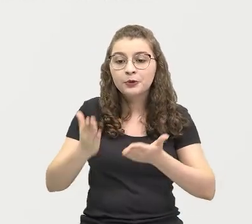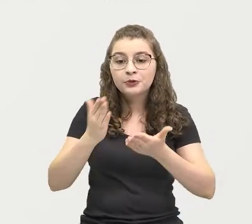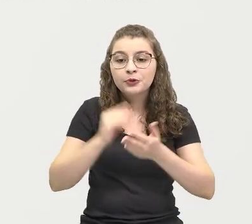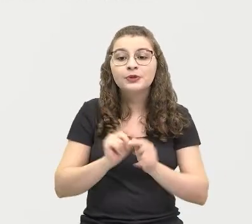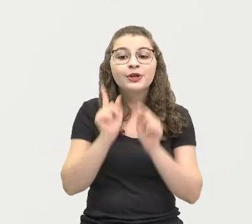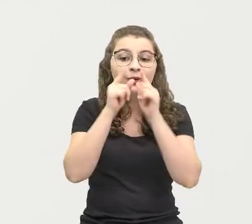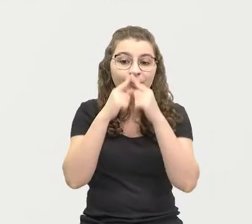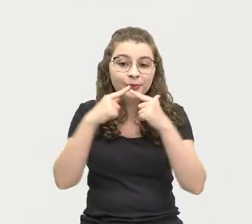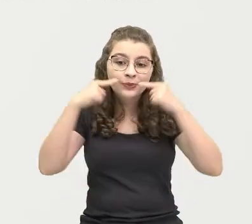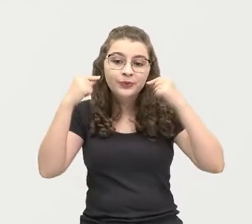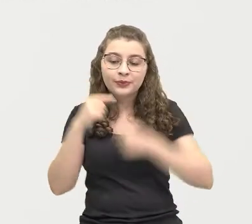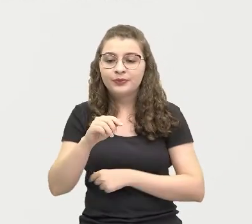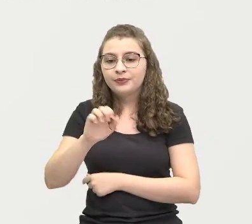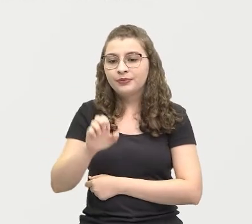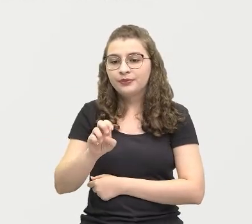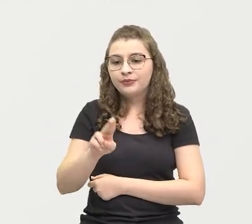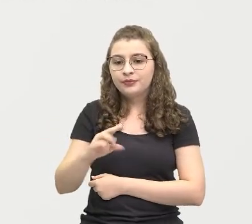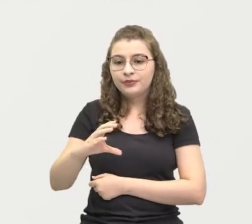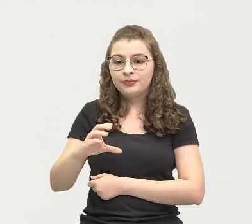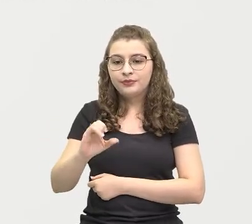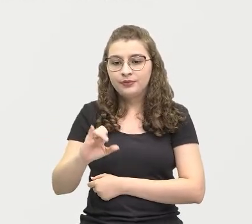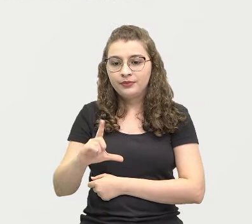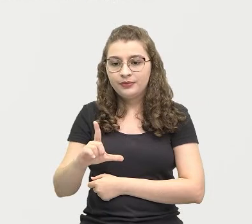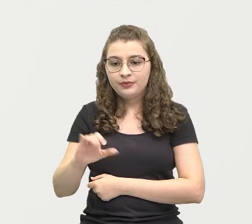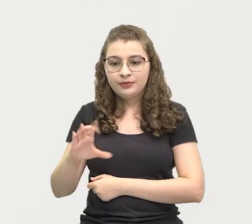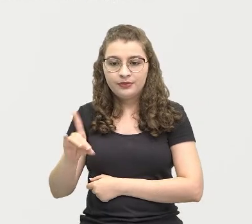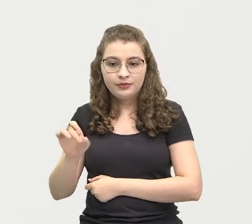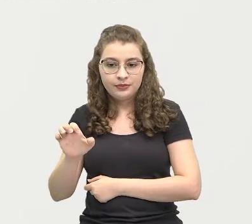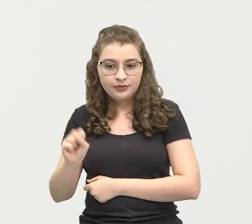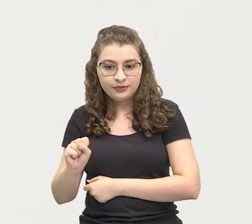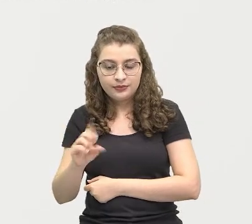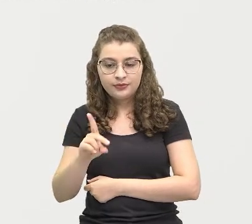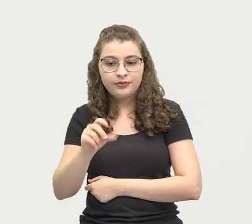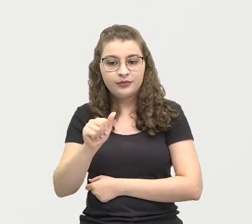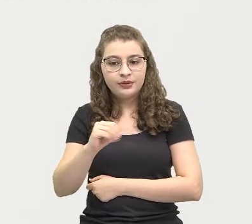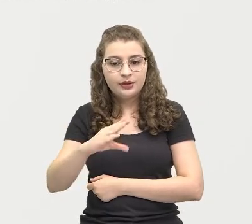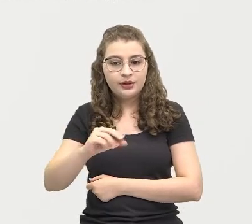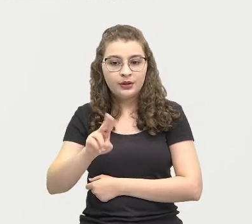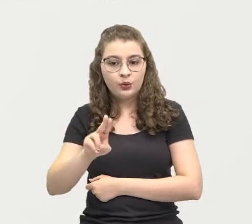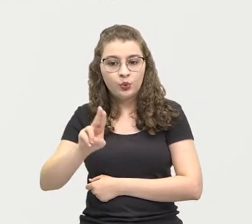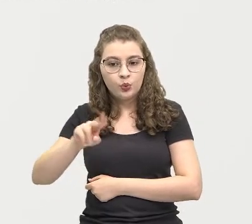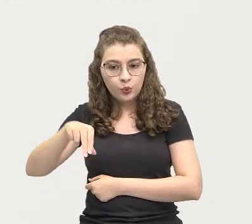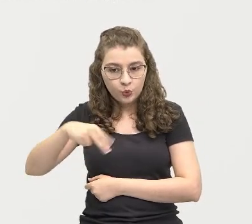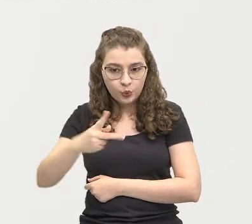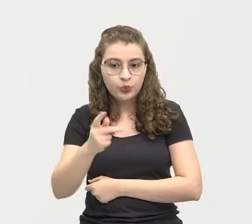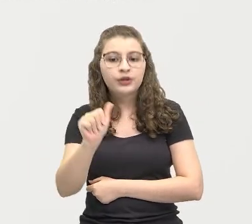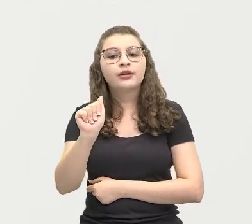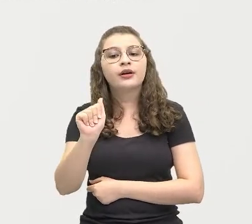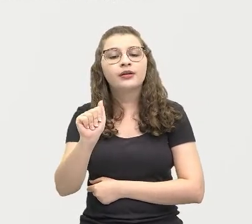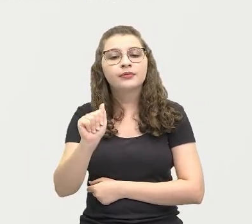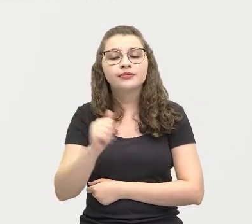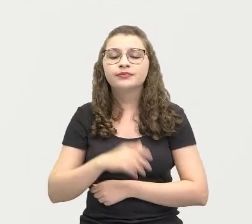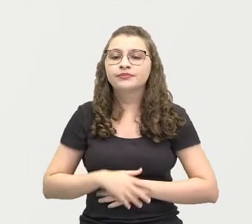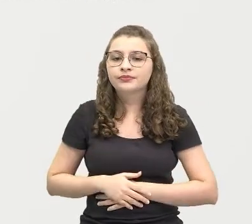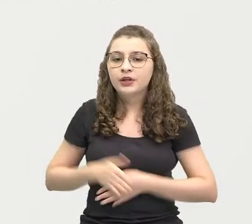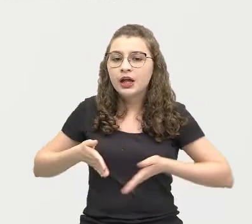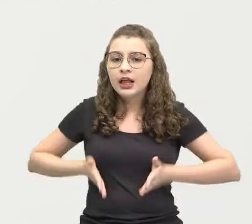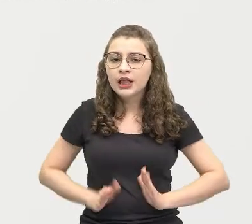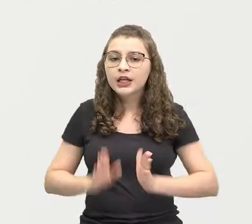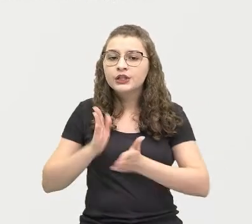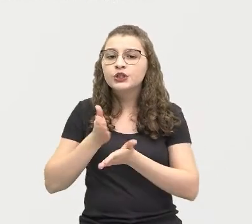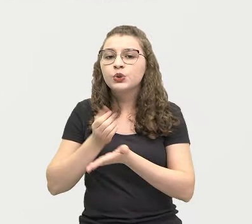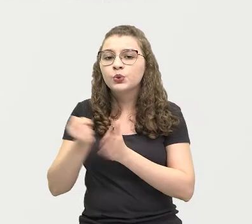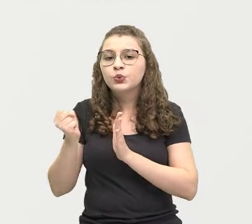Cunha. Olha só, observe aí. Euclides da Cunha. Quem é Euclides da Cunha? Nasceu em